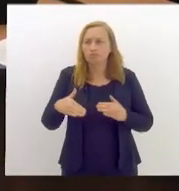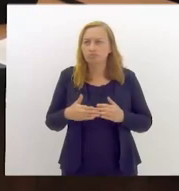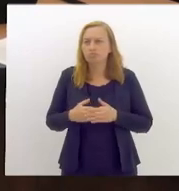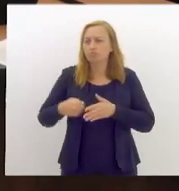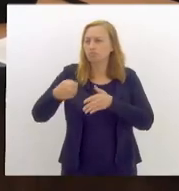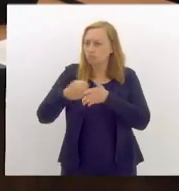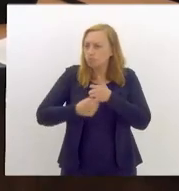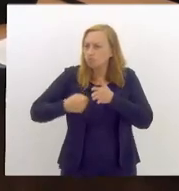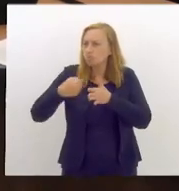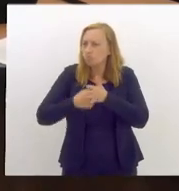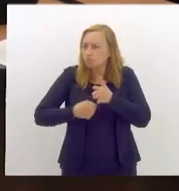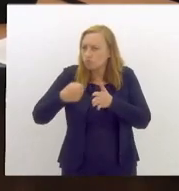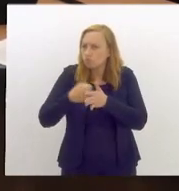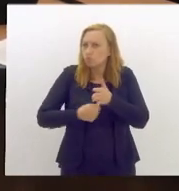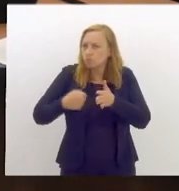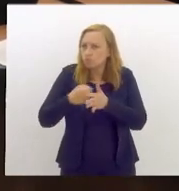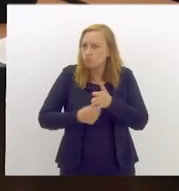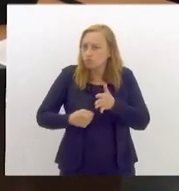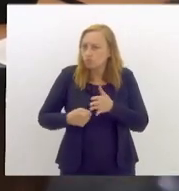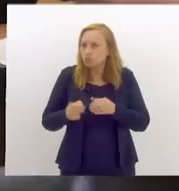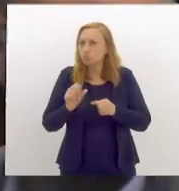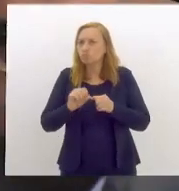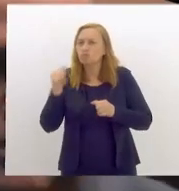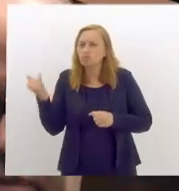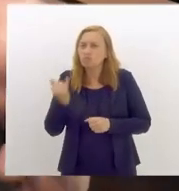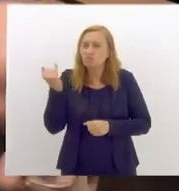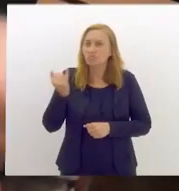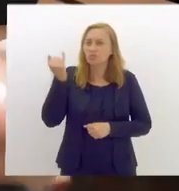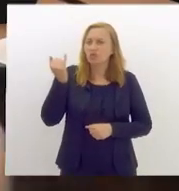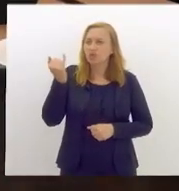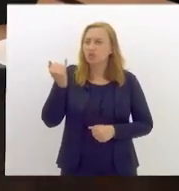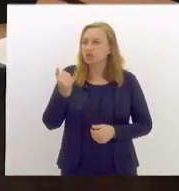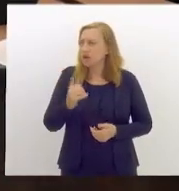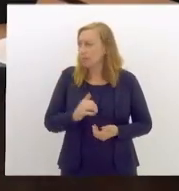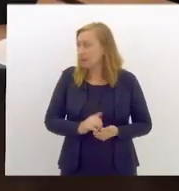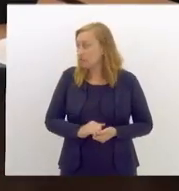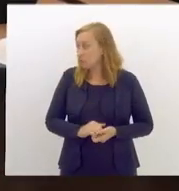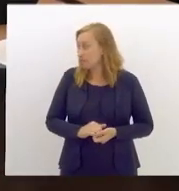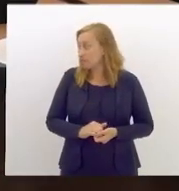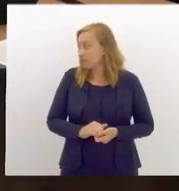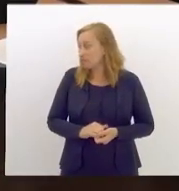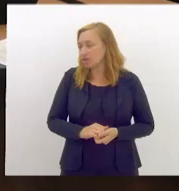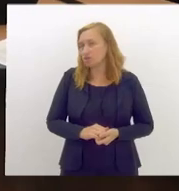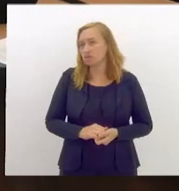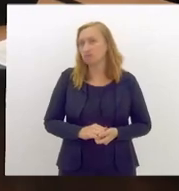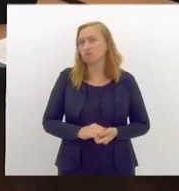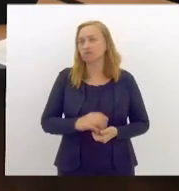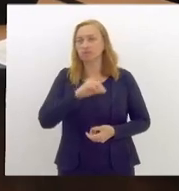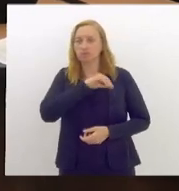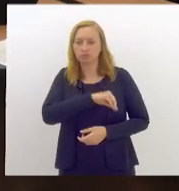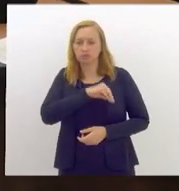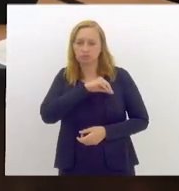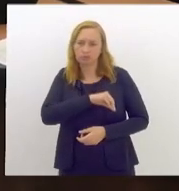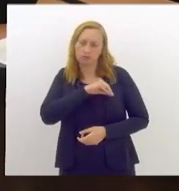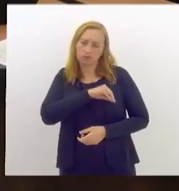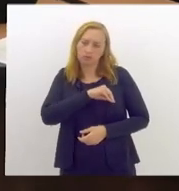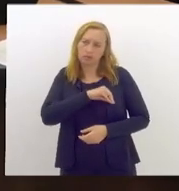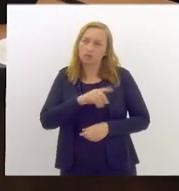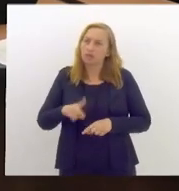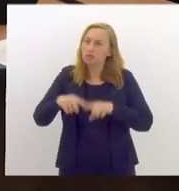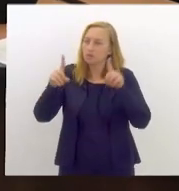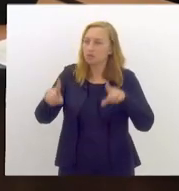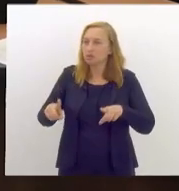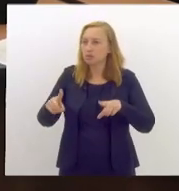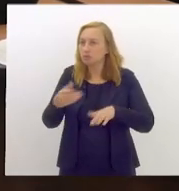batalha que fizemos uma batalha importante na recomposição salarial dos Servidores das